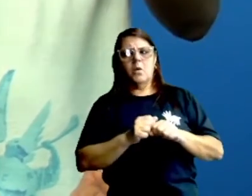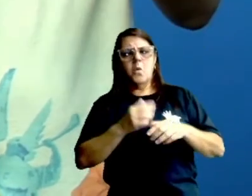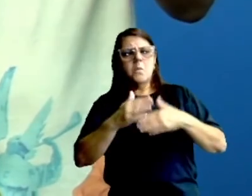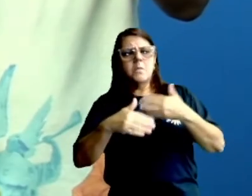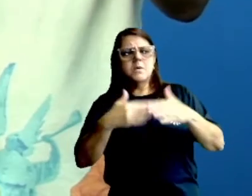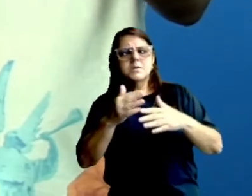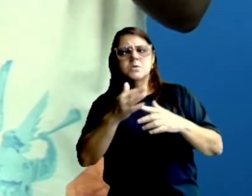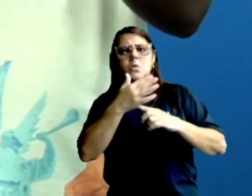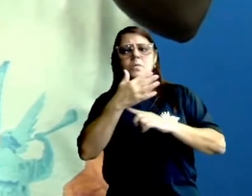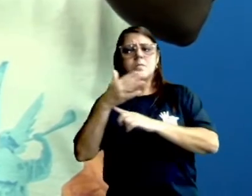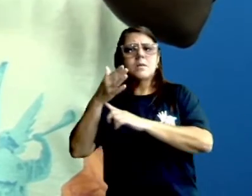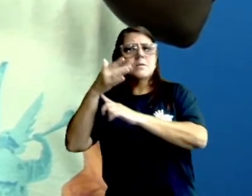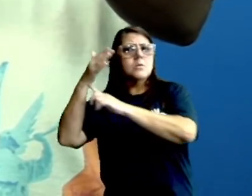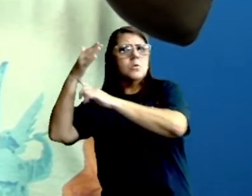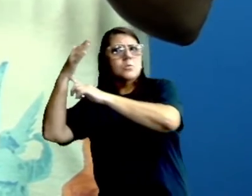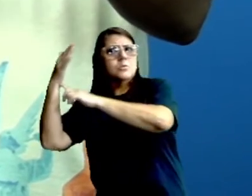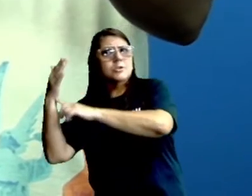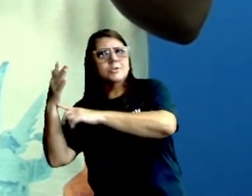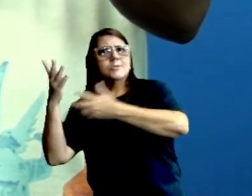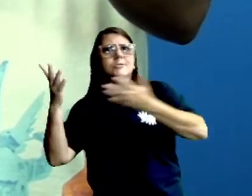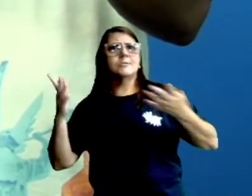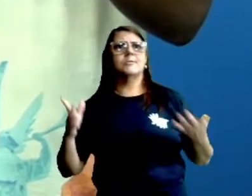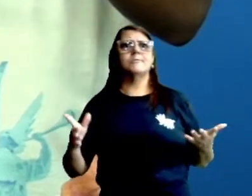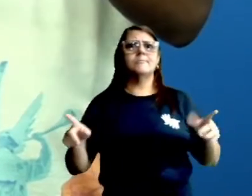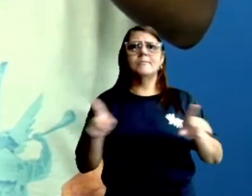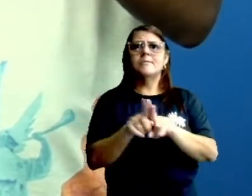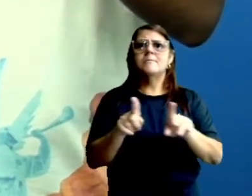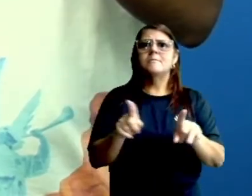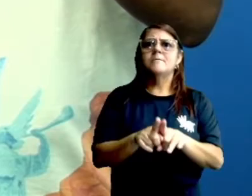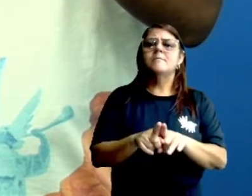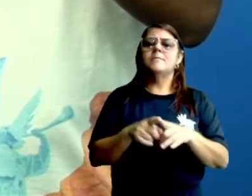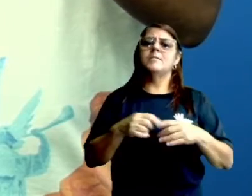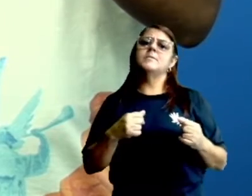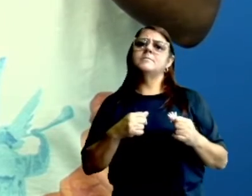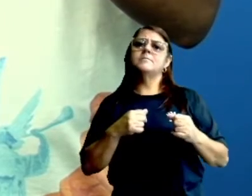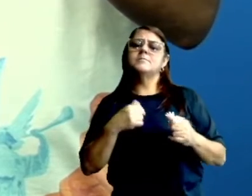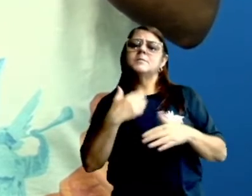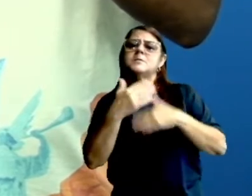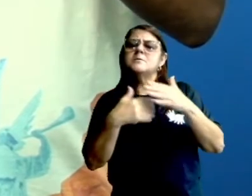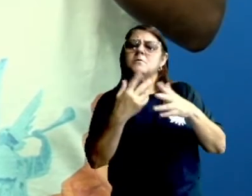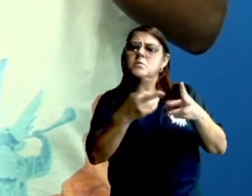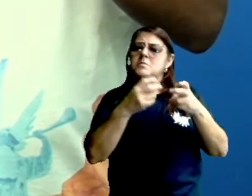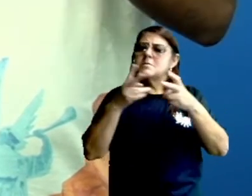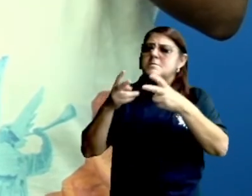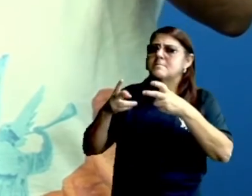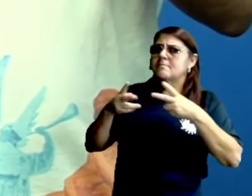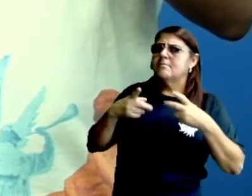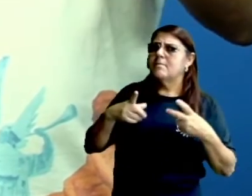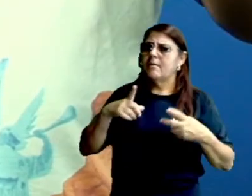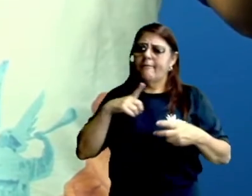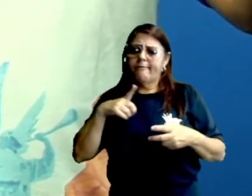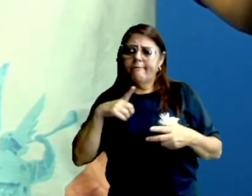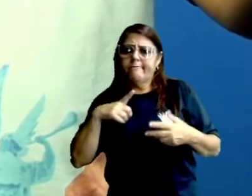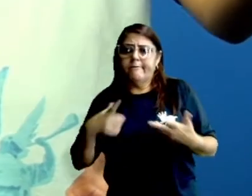tecnologias eles começaram a desenvolver não só tecnologias mas eles também começaram a perceber que tinha que ter determinado os